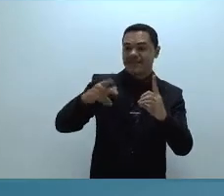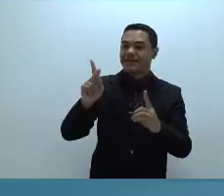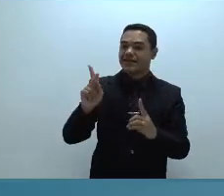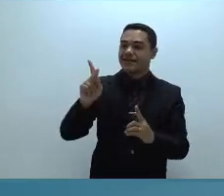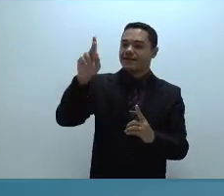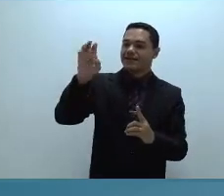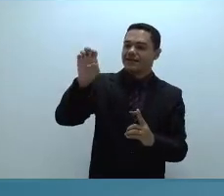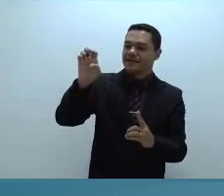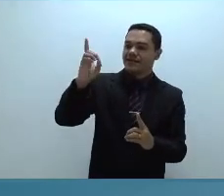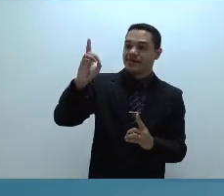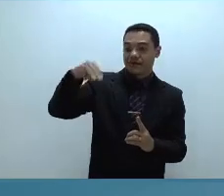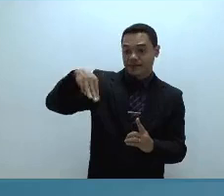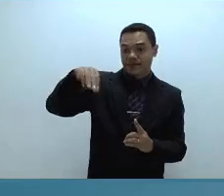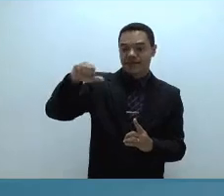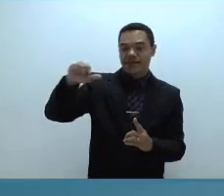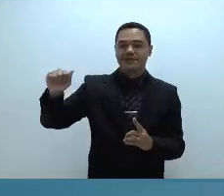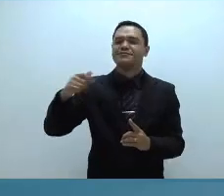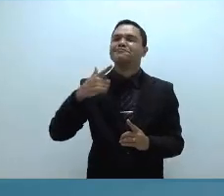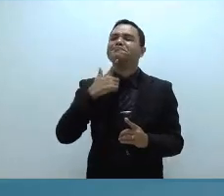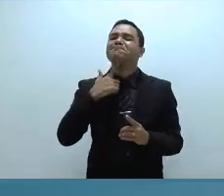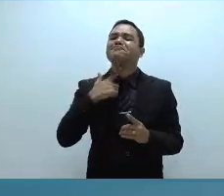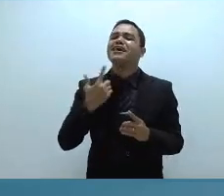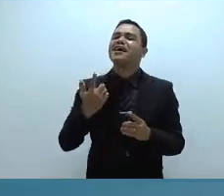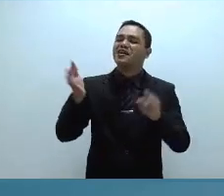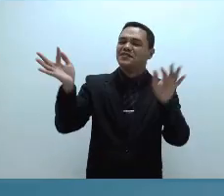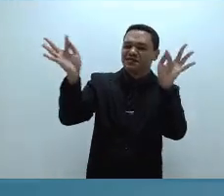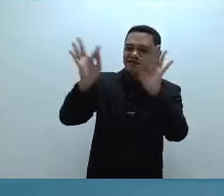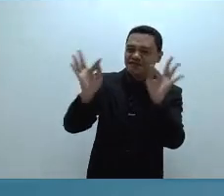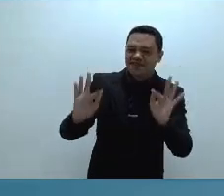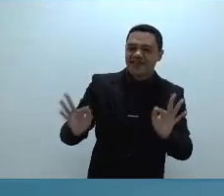desejar-lhes muitas felicidades, muitos anos